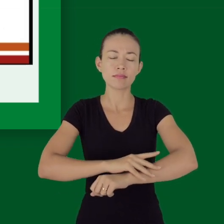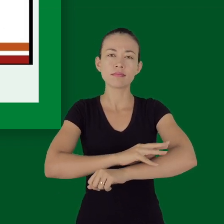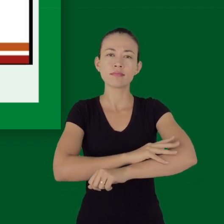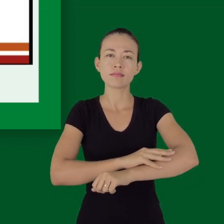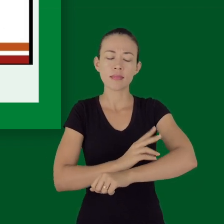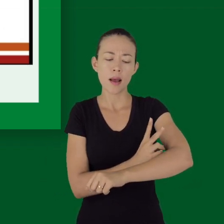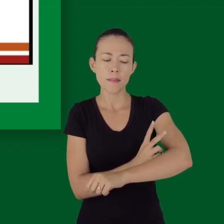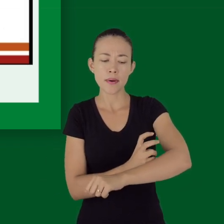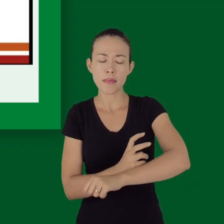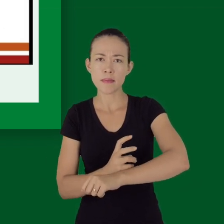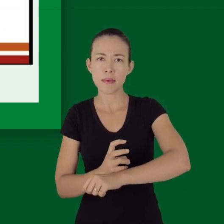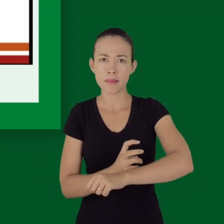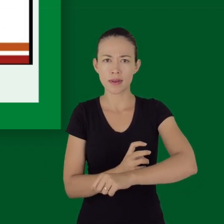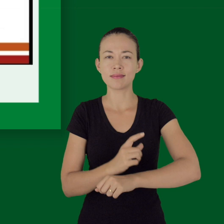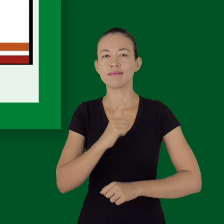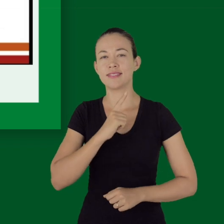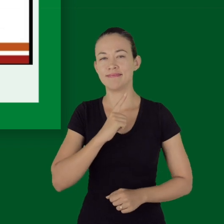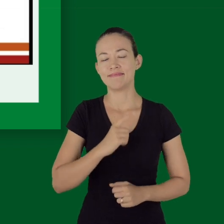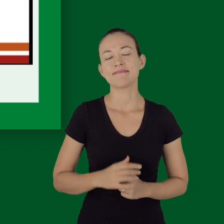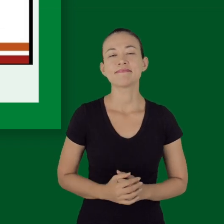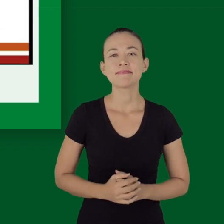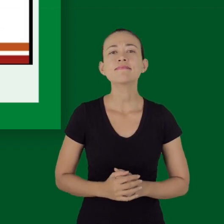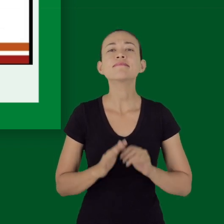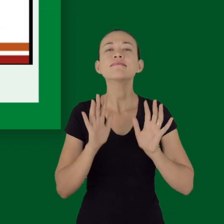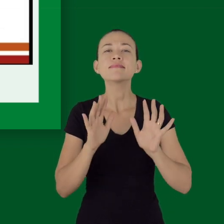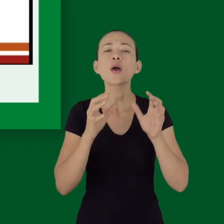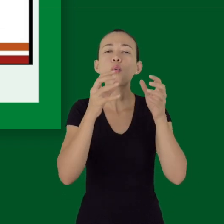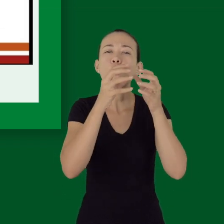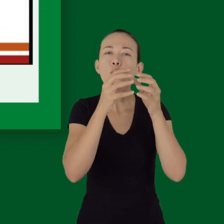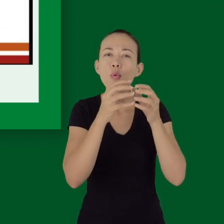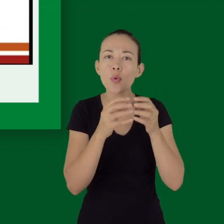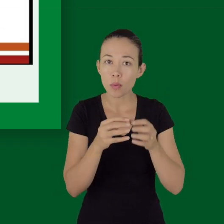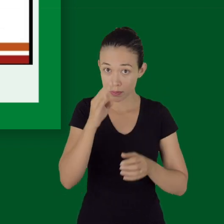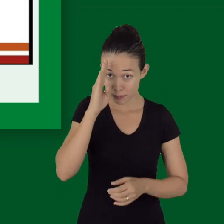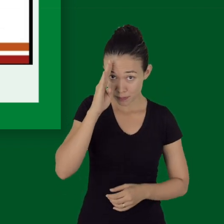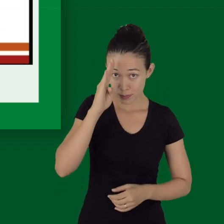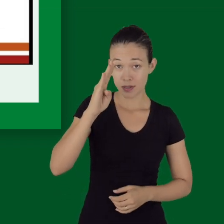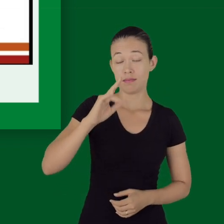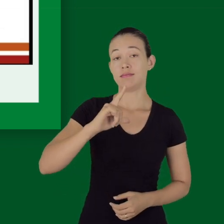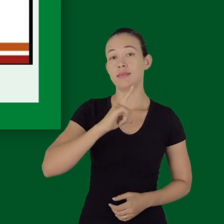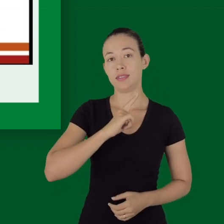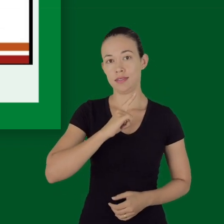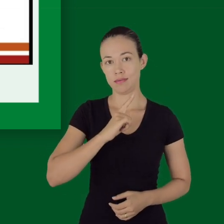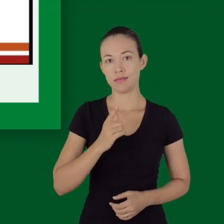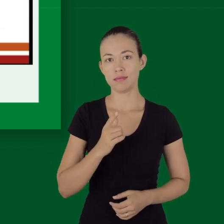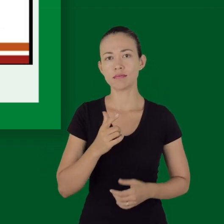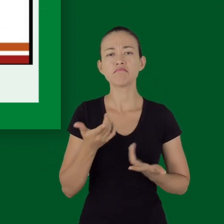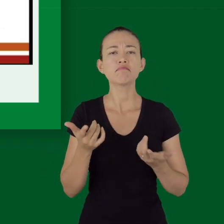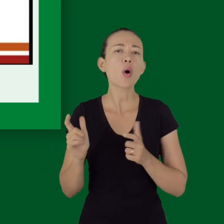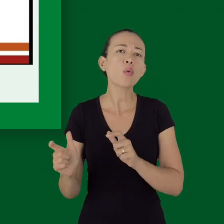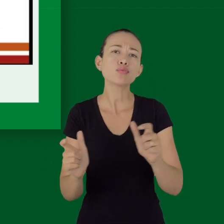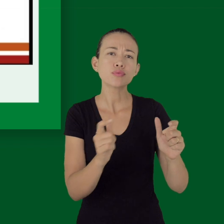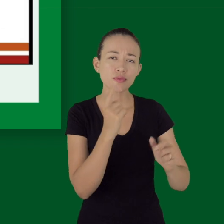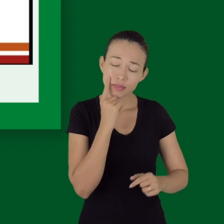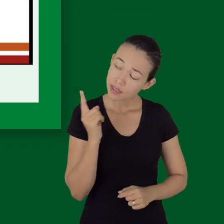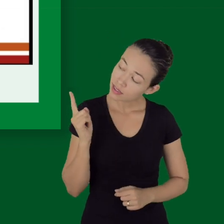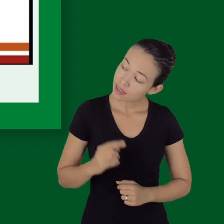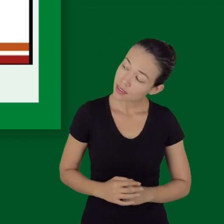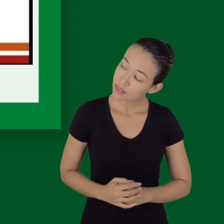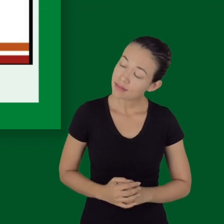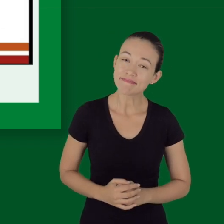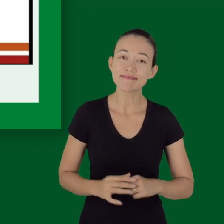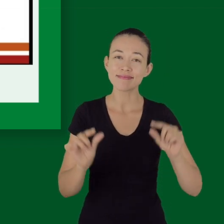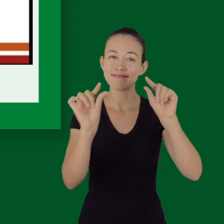eu consigo perceber sensibilidade a nível da clavícula, eu estou com uma linha